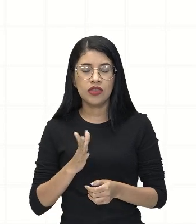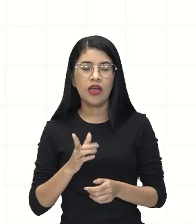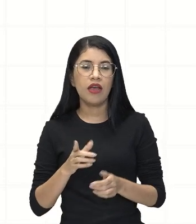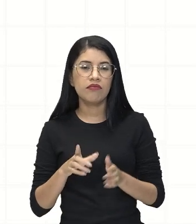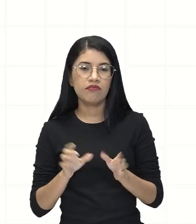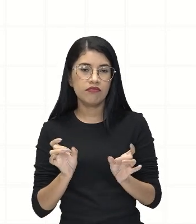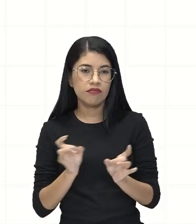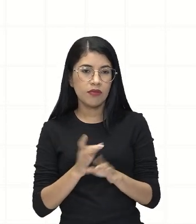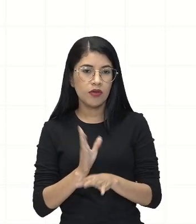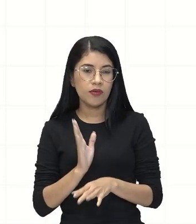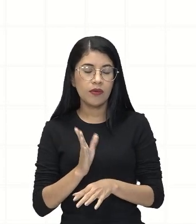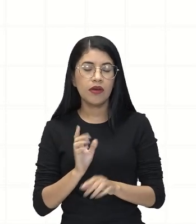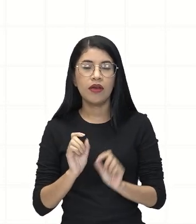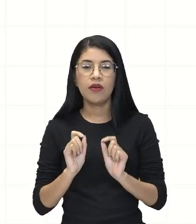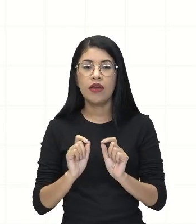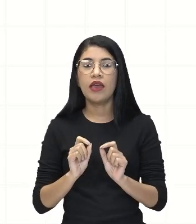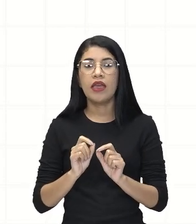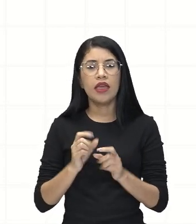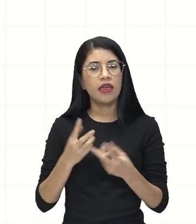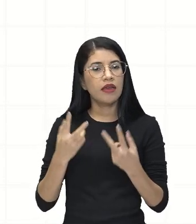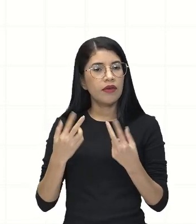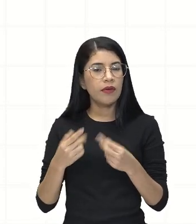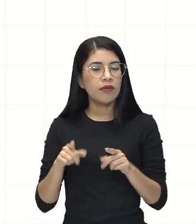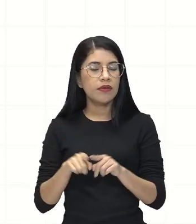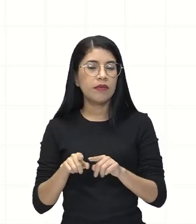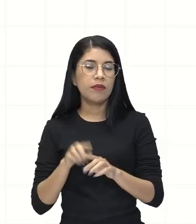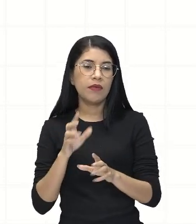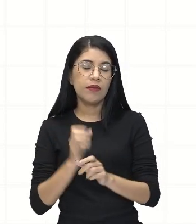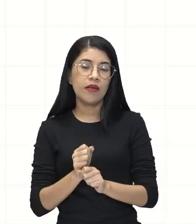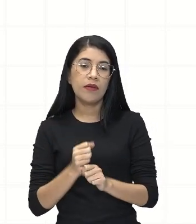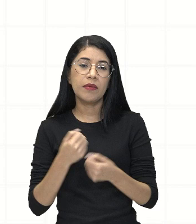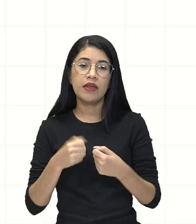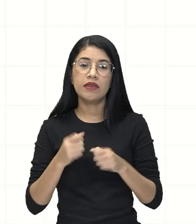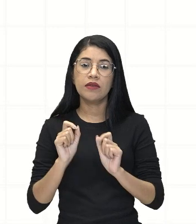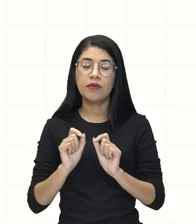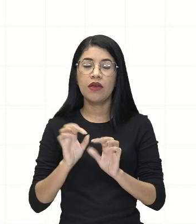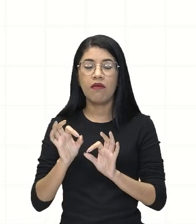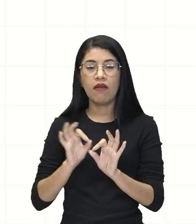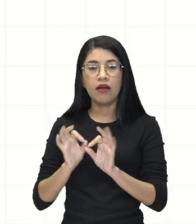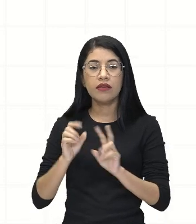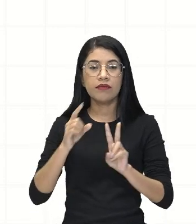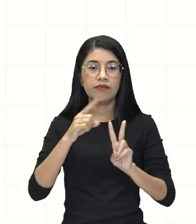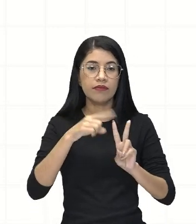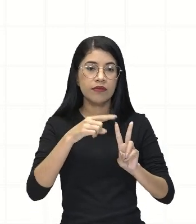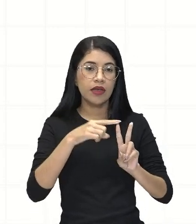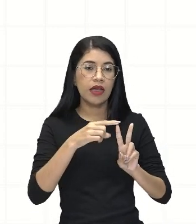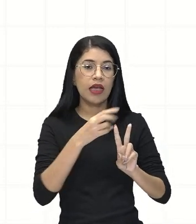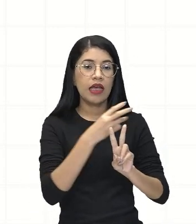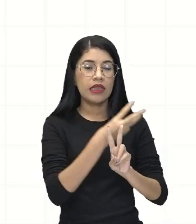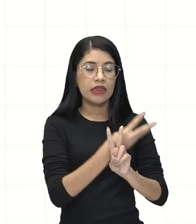ideia é o seguinte, é a mesma. Eu vou ter que escrever esse 3